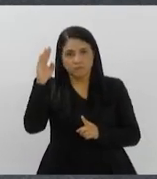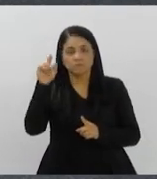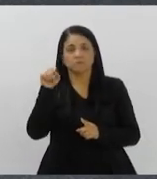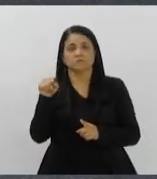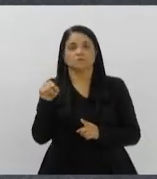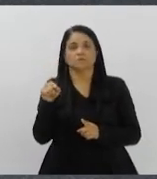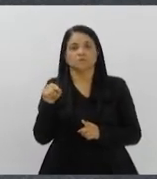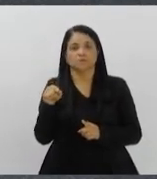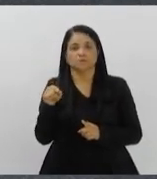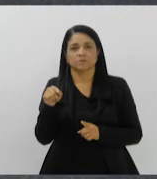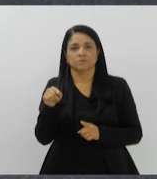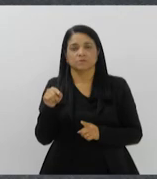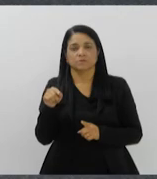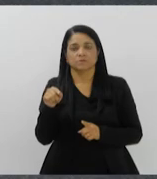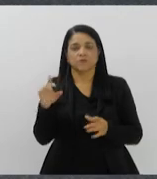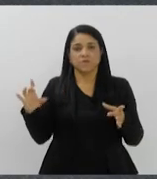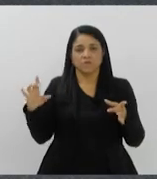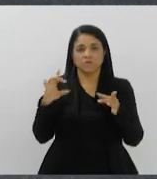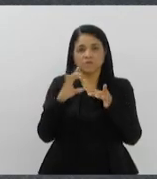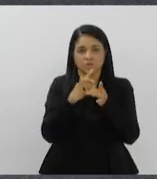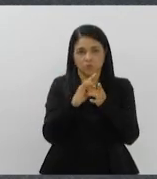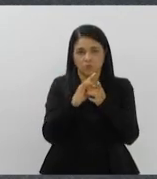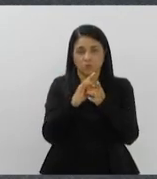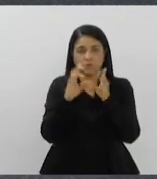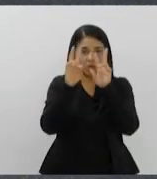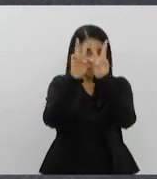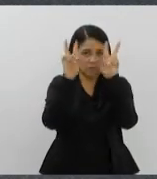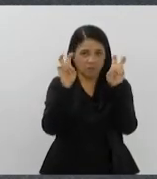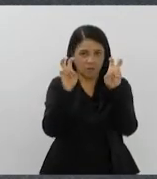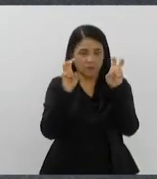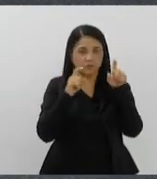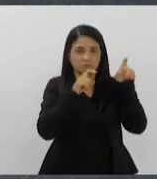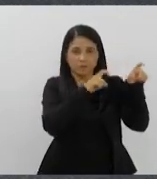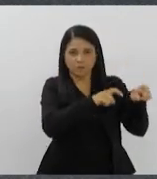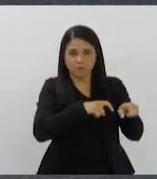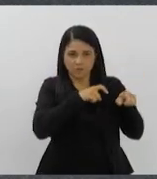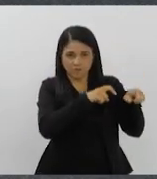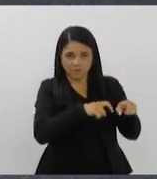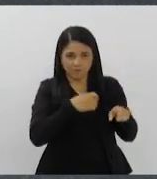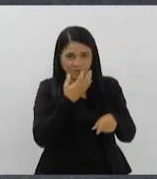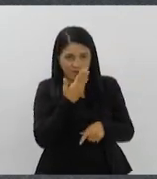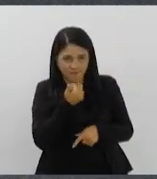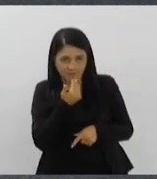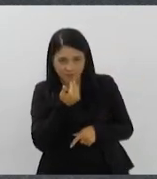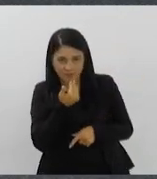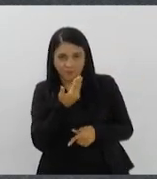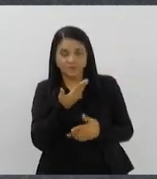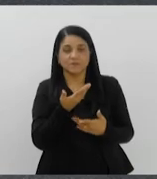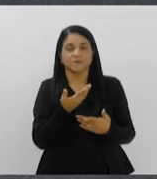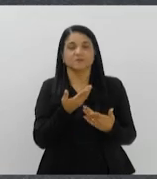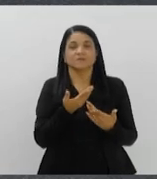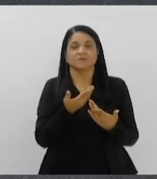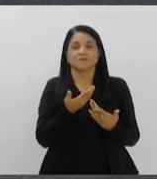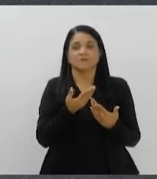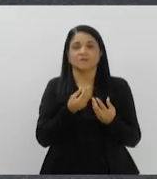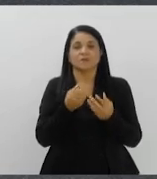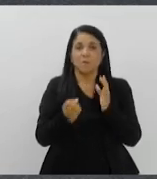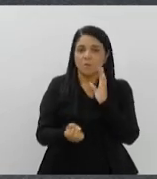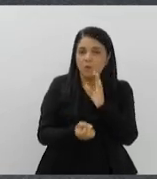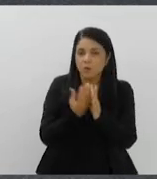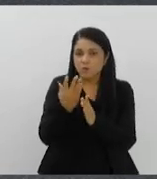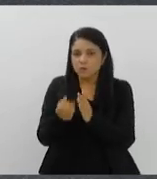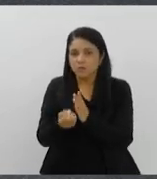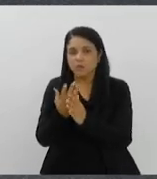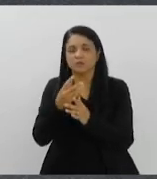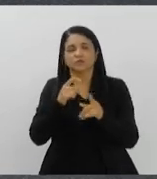nós vinculamos com o tema da produção de alimentos, da produção de comida, da produção de